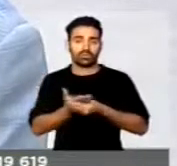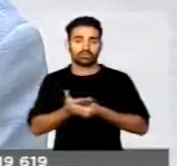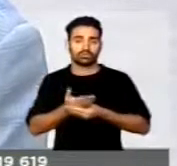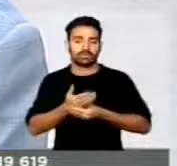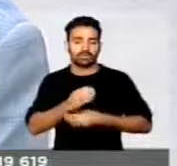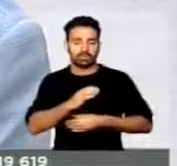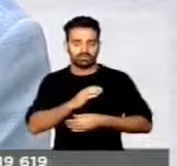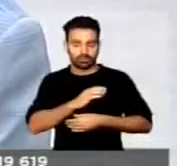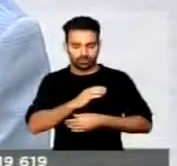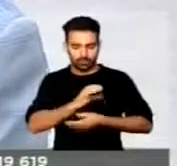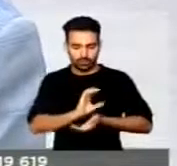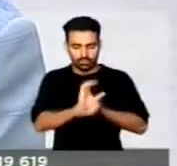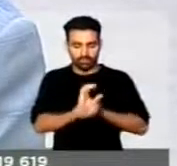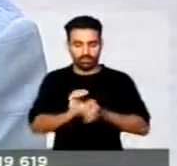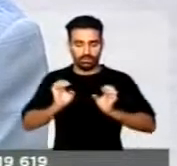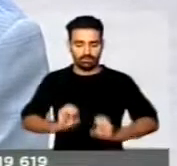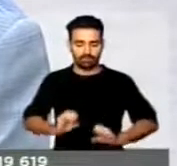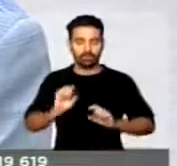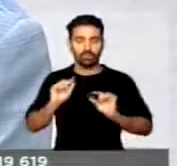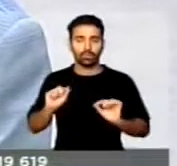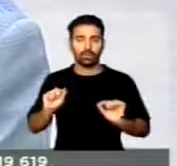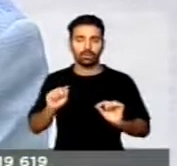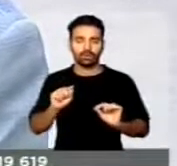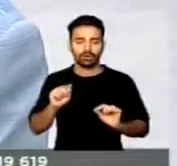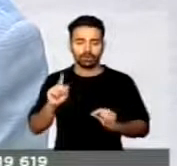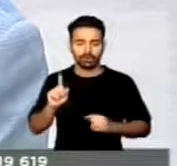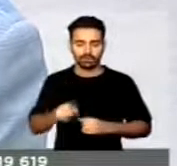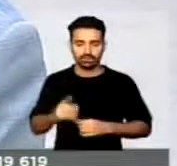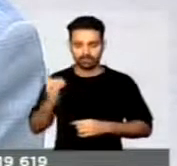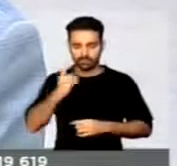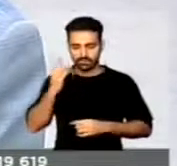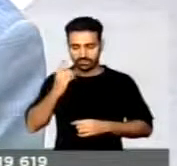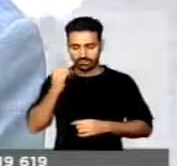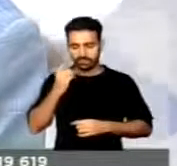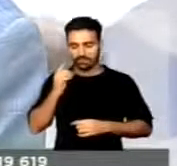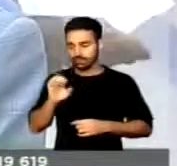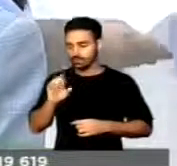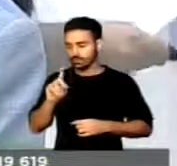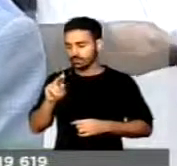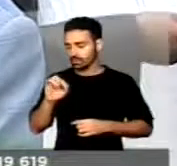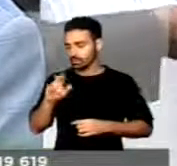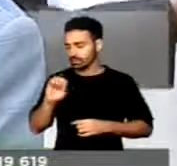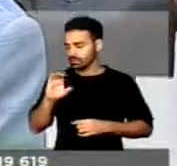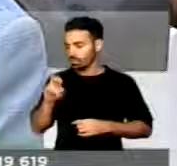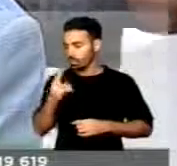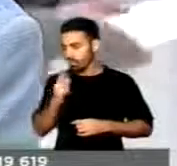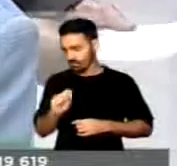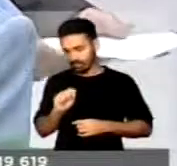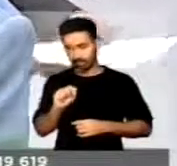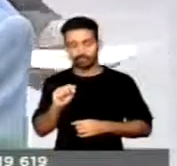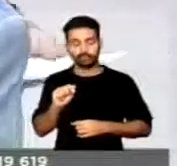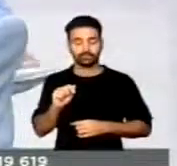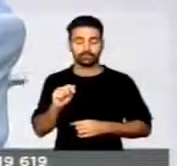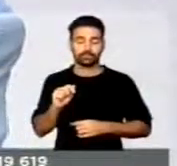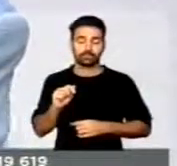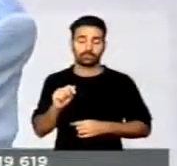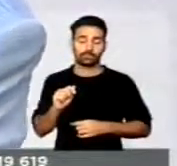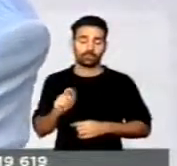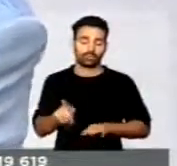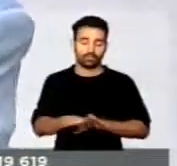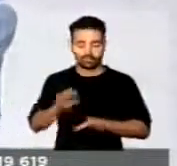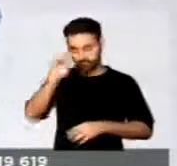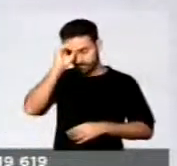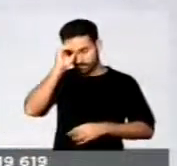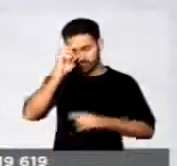Ética da Casa, em que figura como réu o deputado afastado Eduardo Cunha. Torna-se, de repente, vítima de denúncia